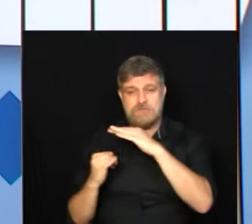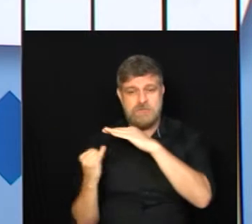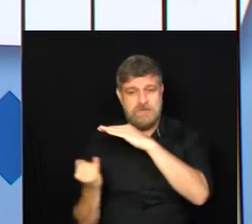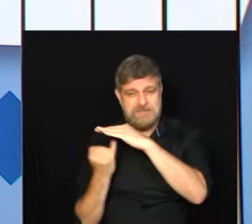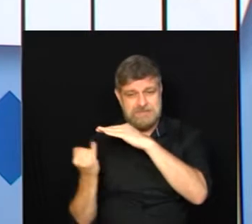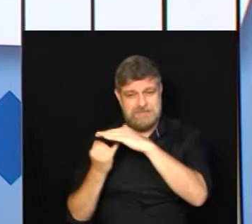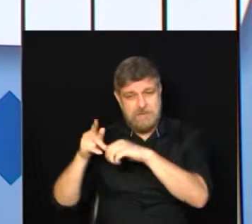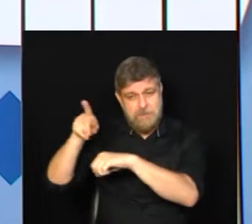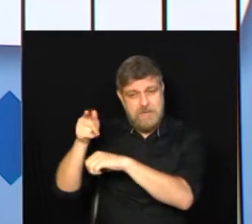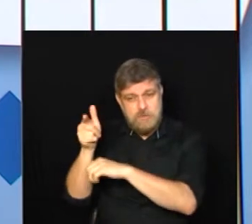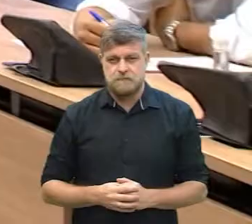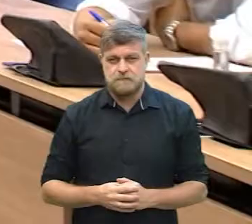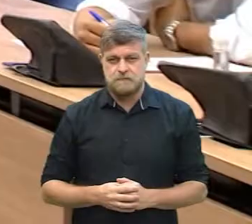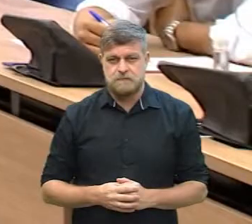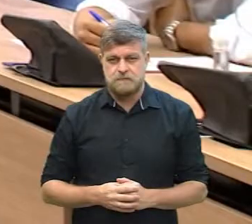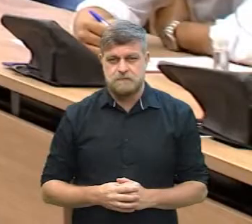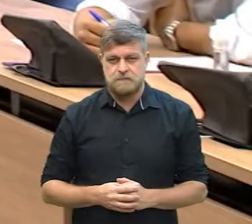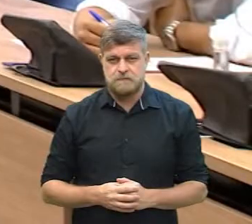Internacionais.